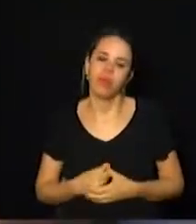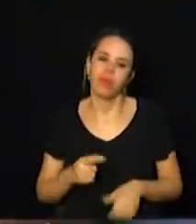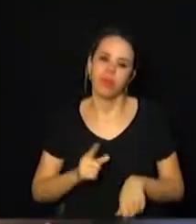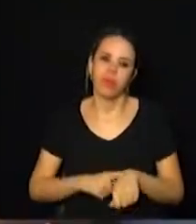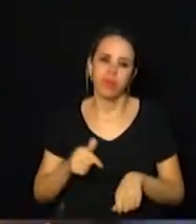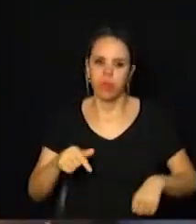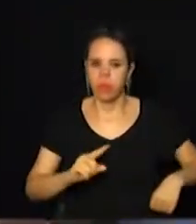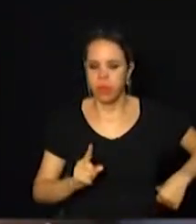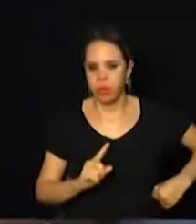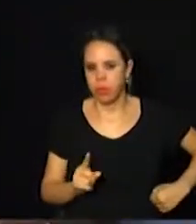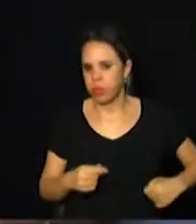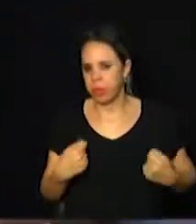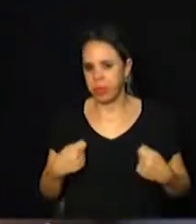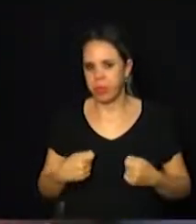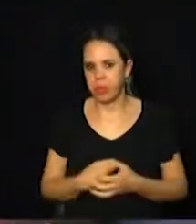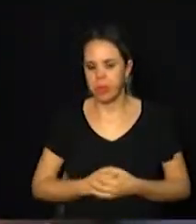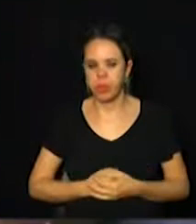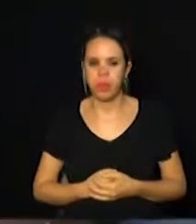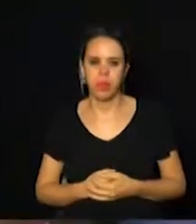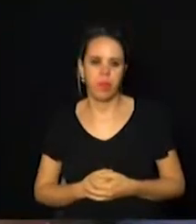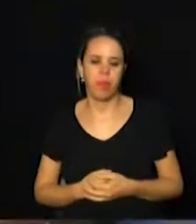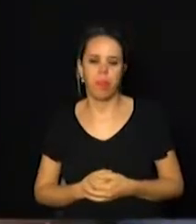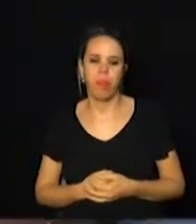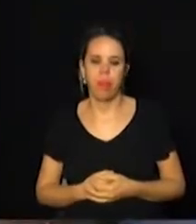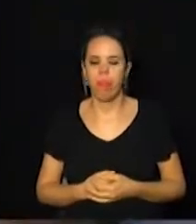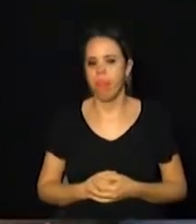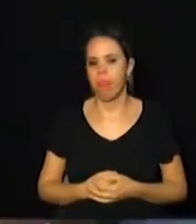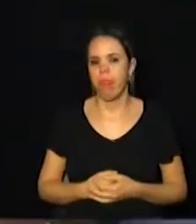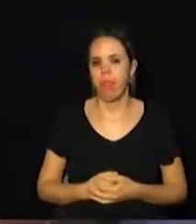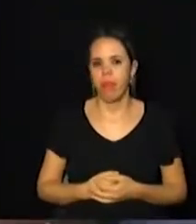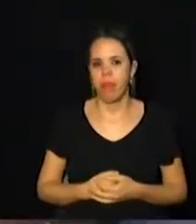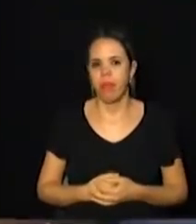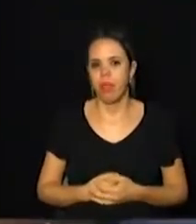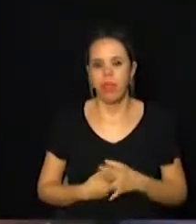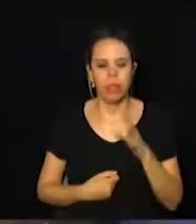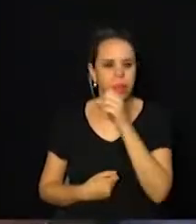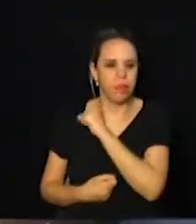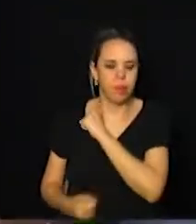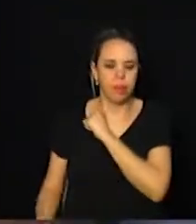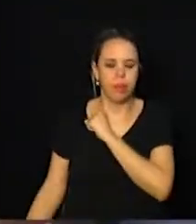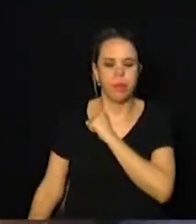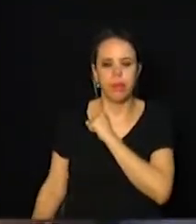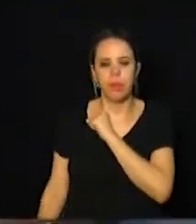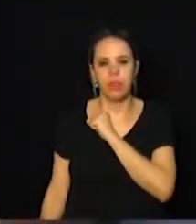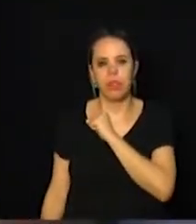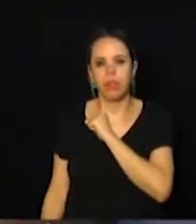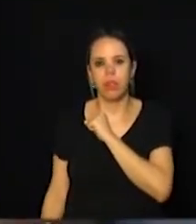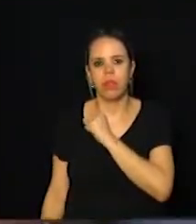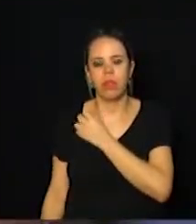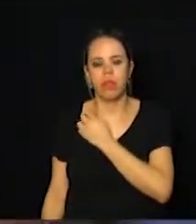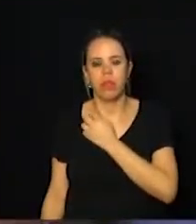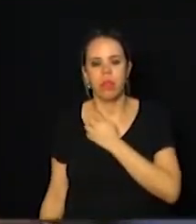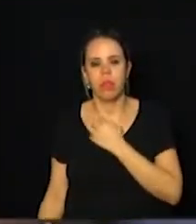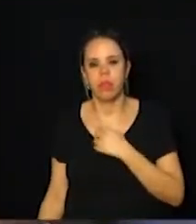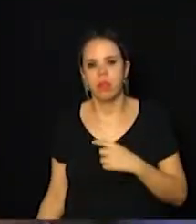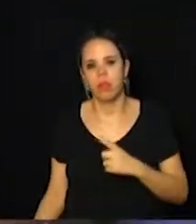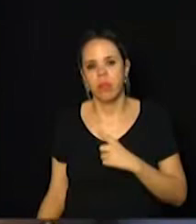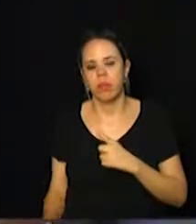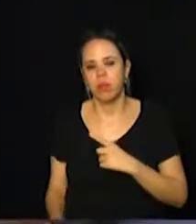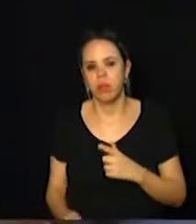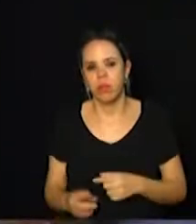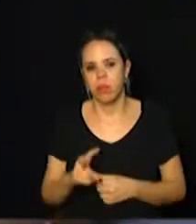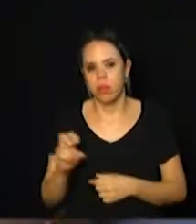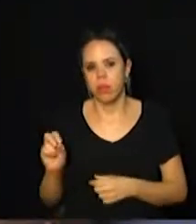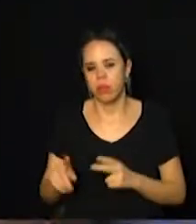momento não é necessário precisa o dia para noite seja vizinho o temer E